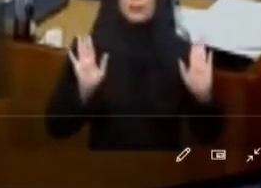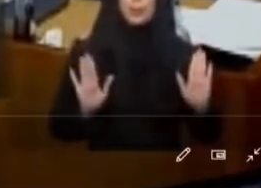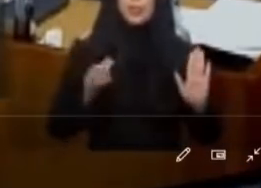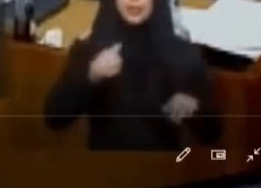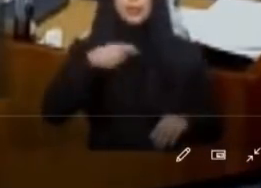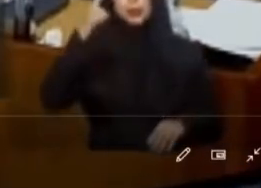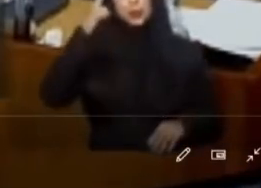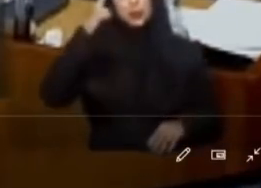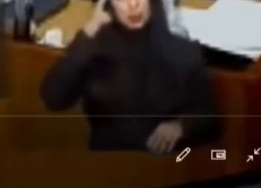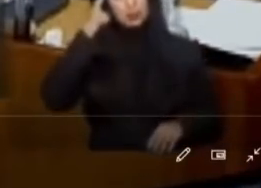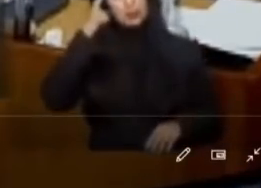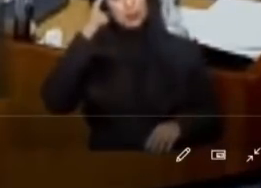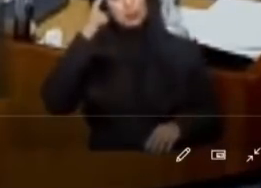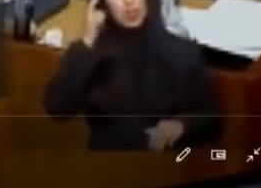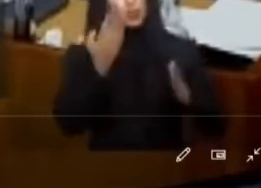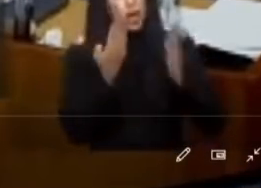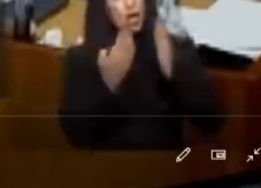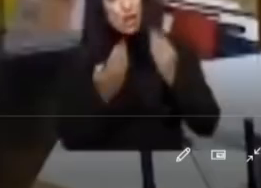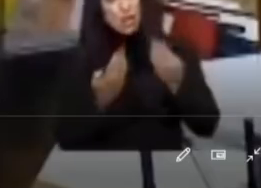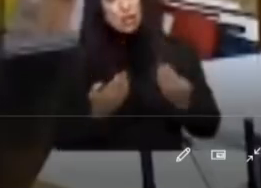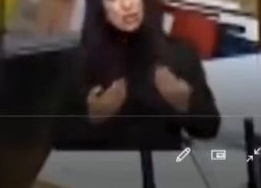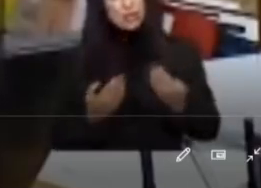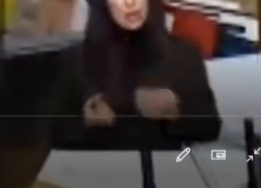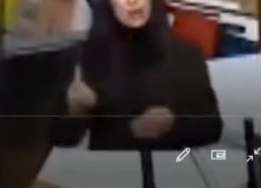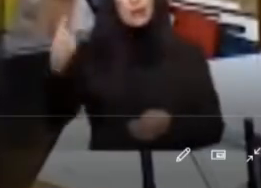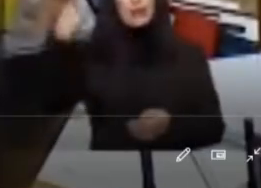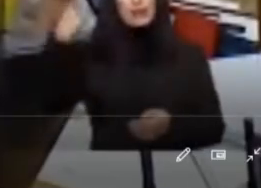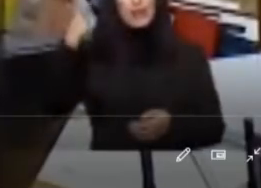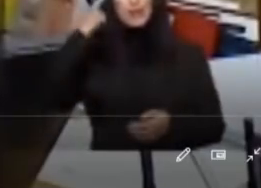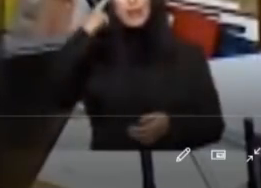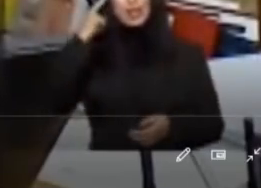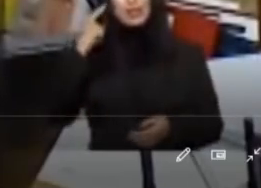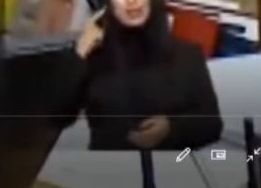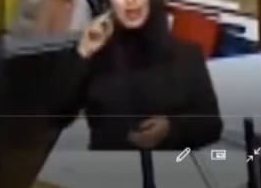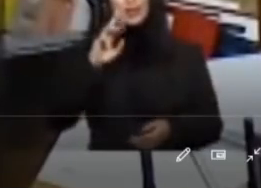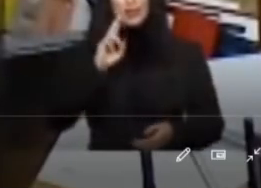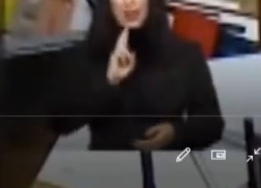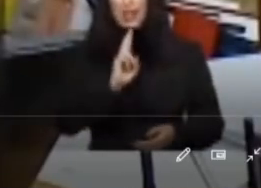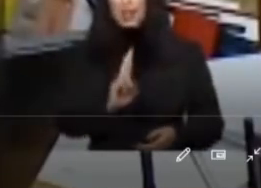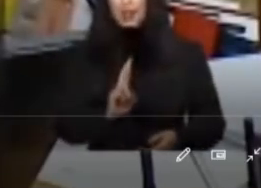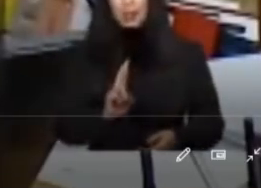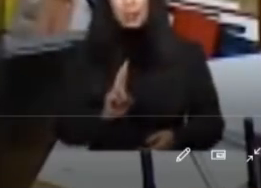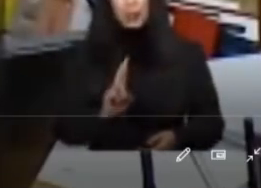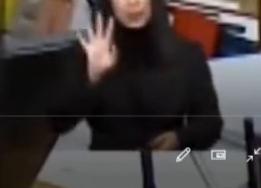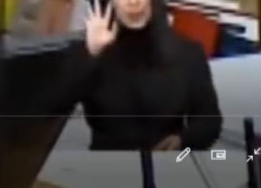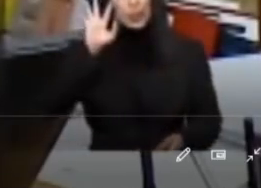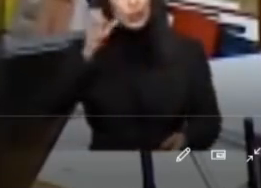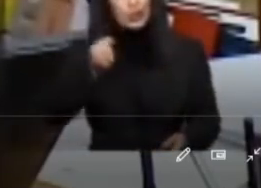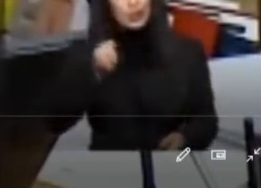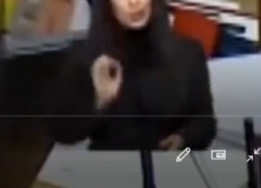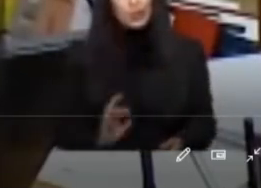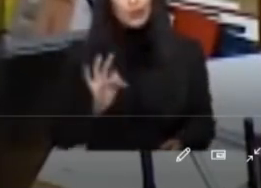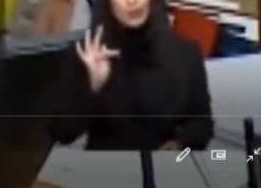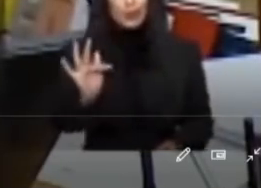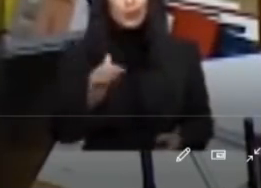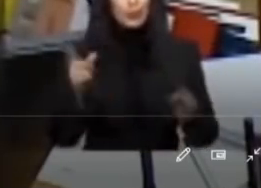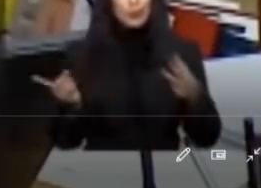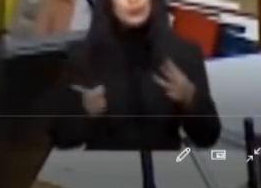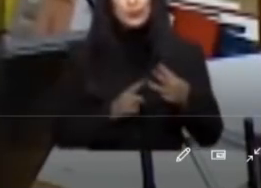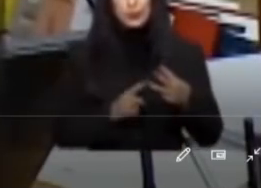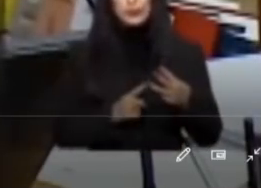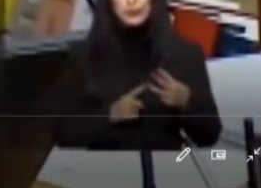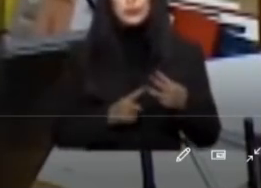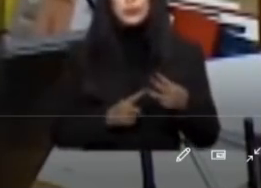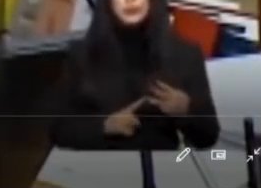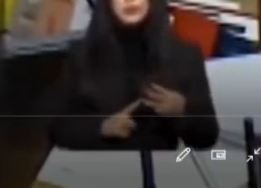mas o fundamental pensou analisar fatos pretéritos é pensarmos em soluções futuras um terceiro